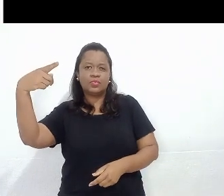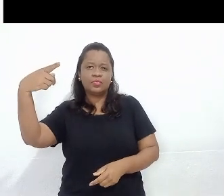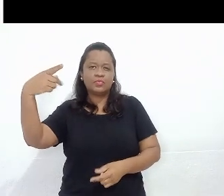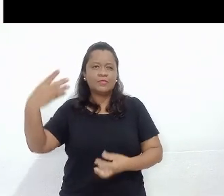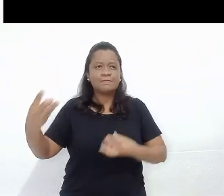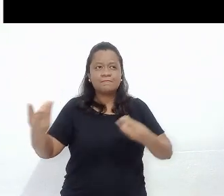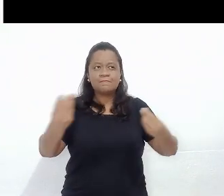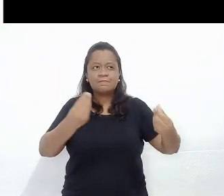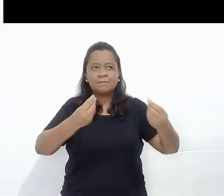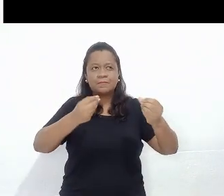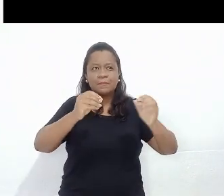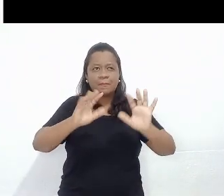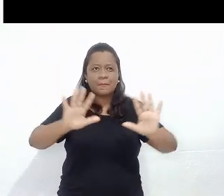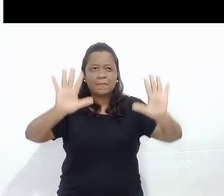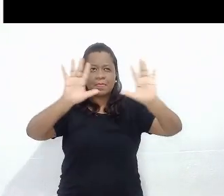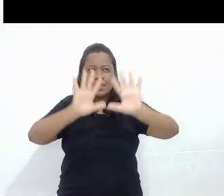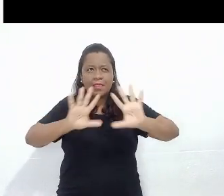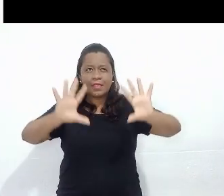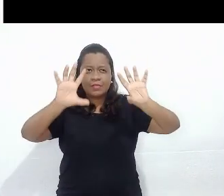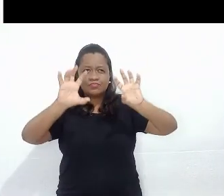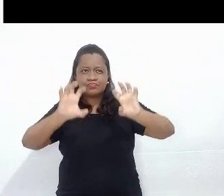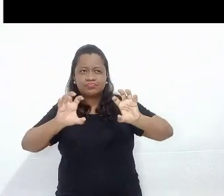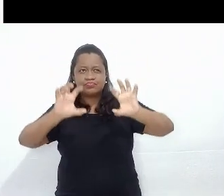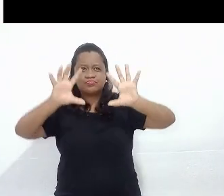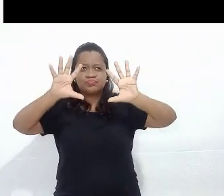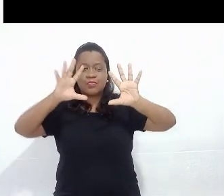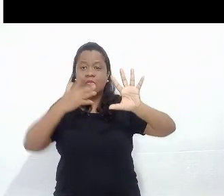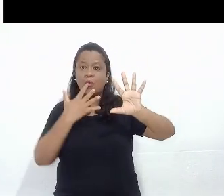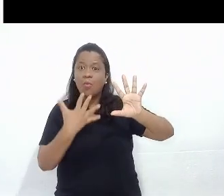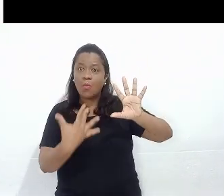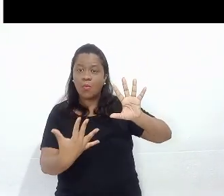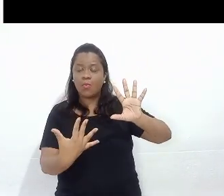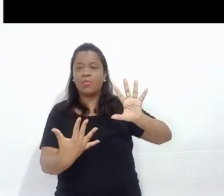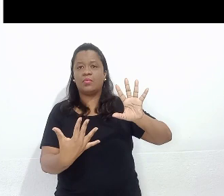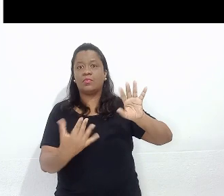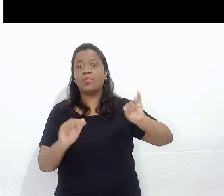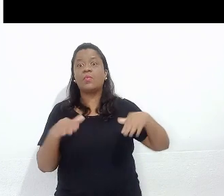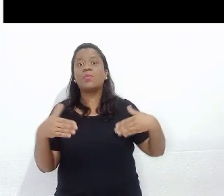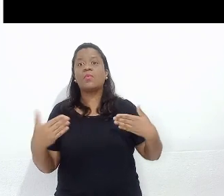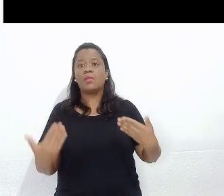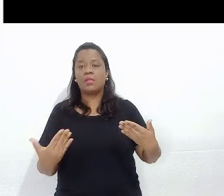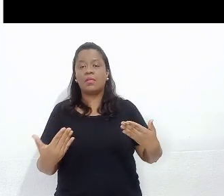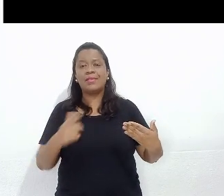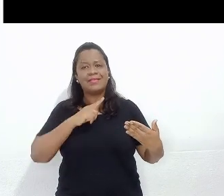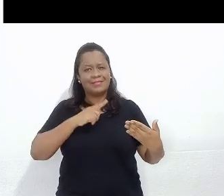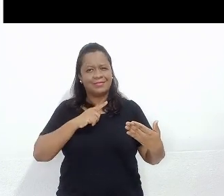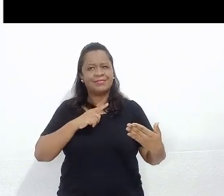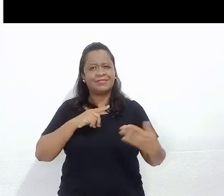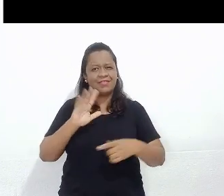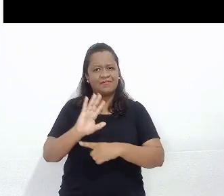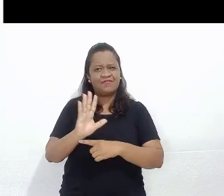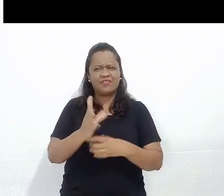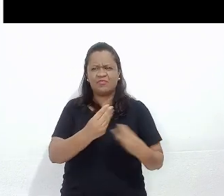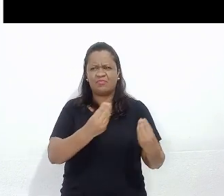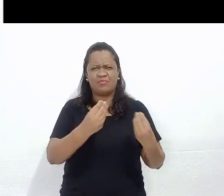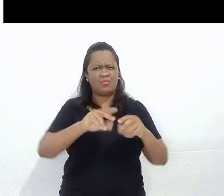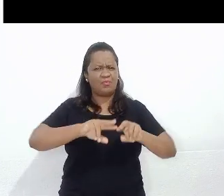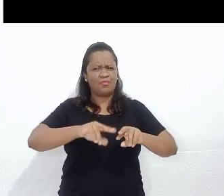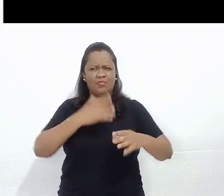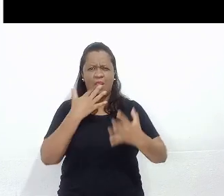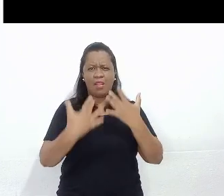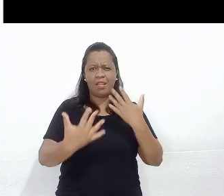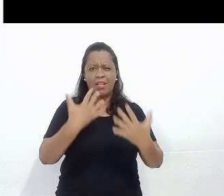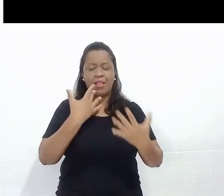seu filme, da cor que vai ter o seu filme, né? No sério, tem filmes que são multicoloridos, Almodóvar, né? Aquele diretor,